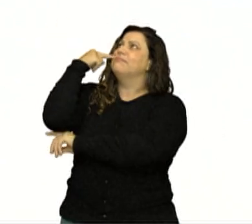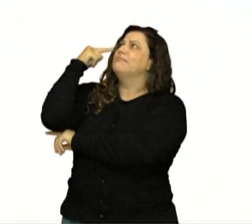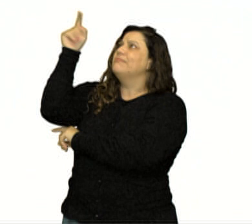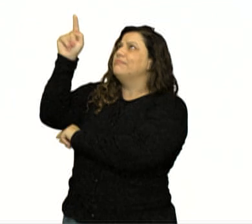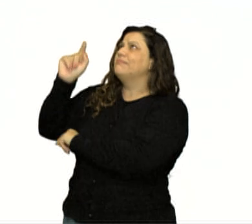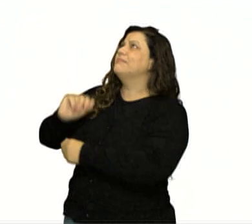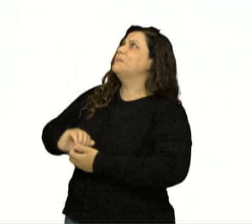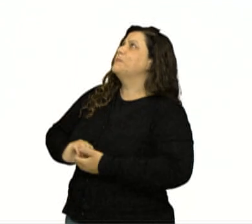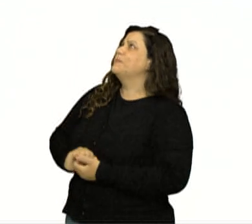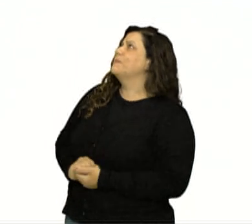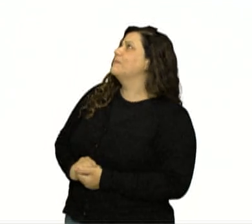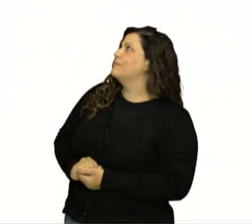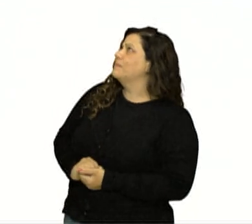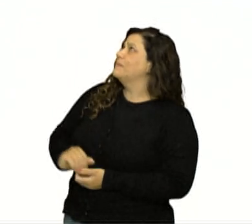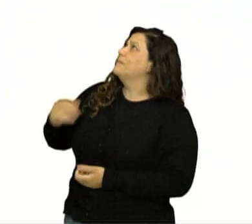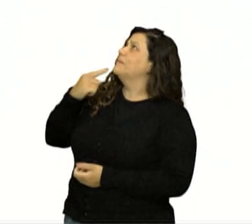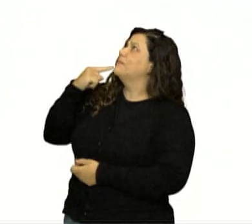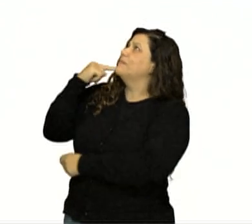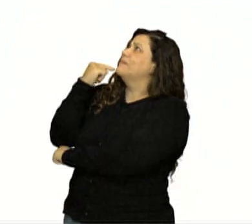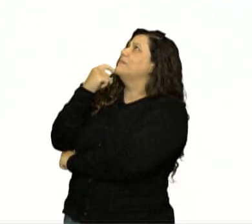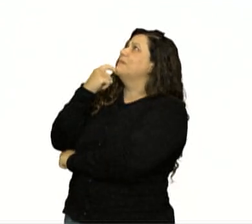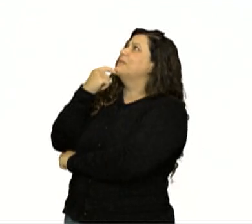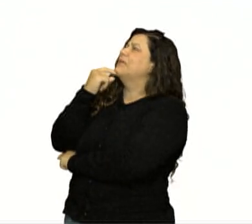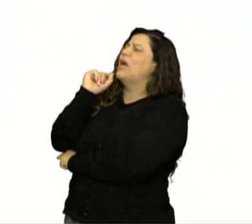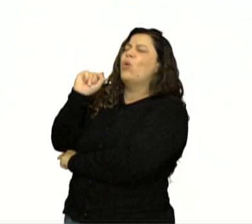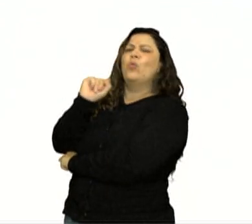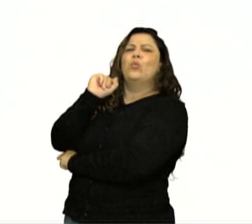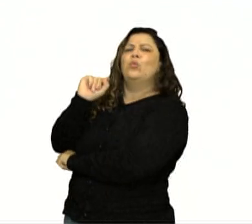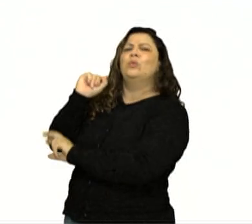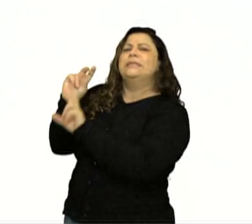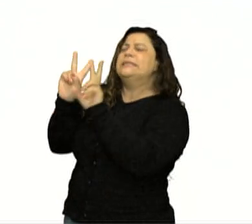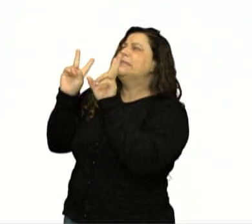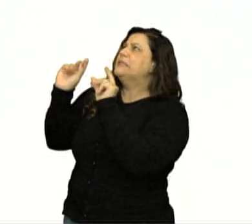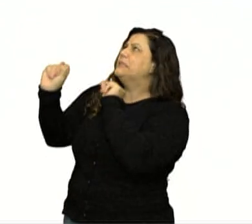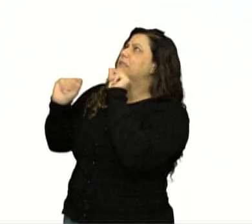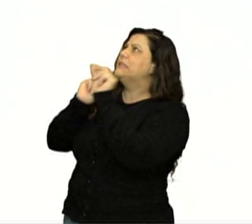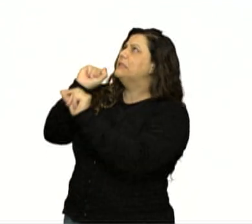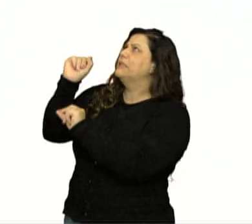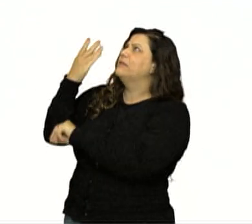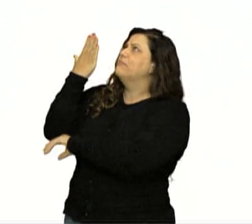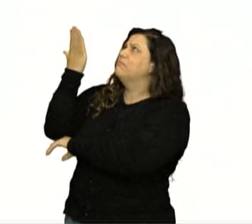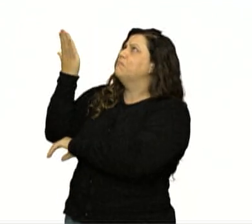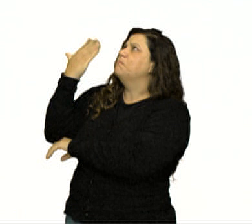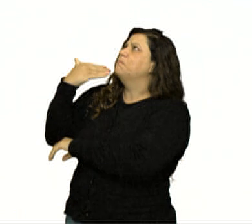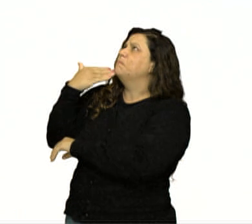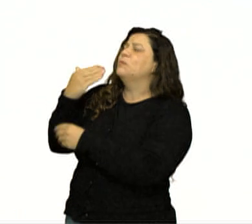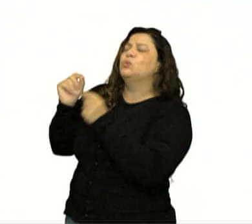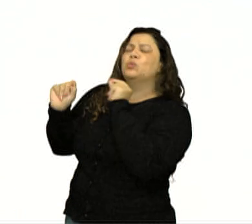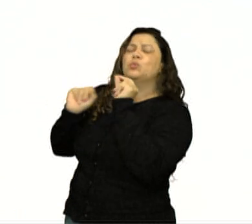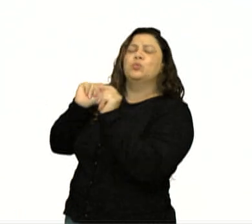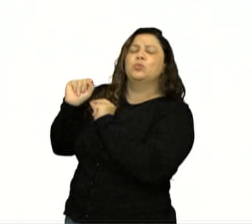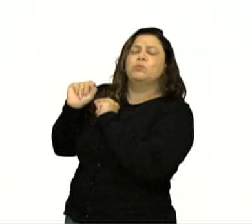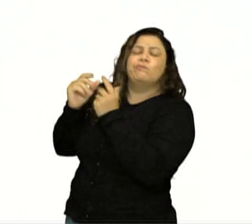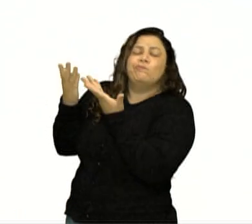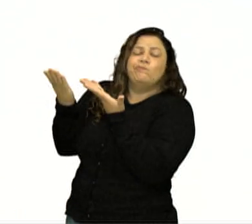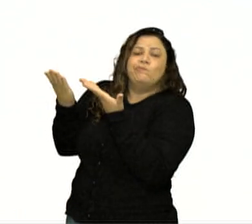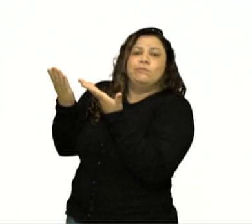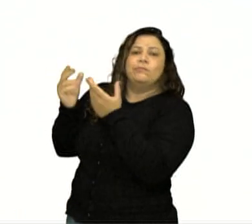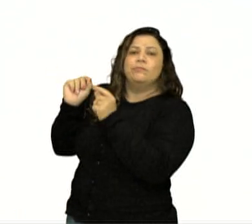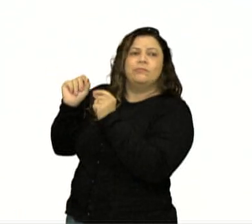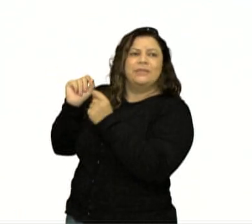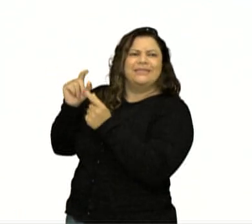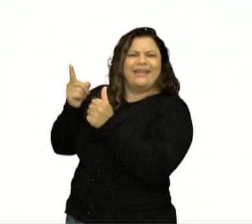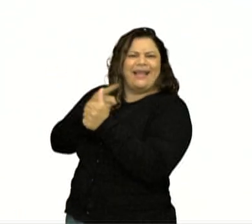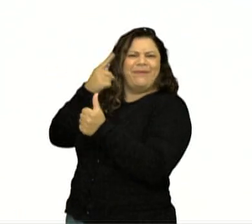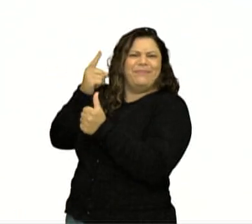imagens. Vamos pensar que tipo de ações essas imagens sugerem para nós, hein? Observe essa primeira